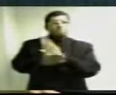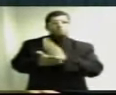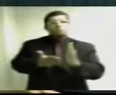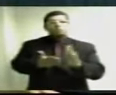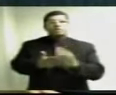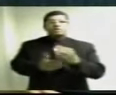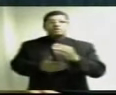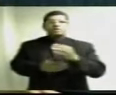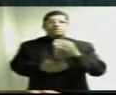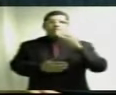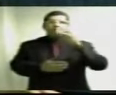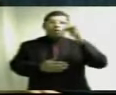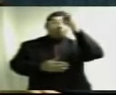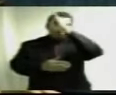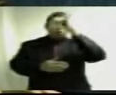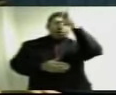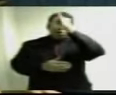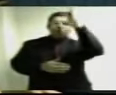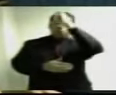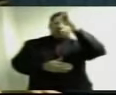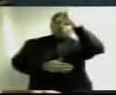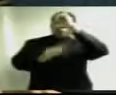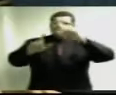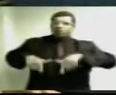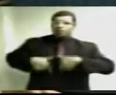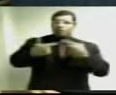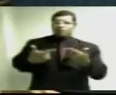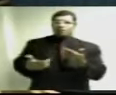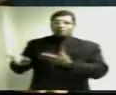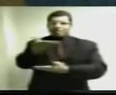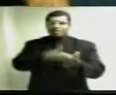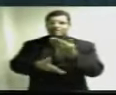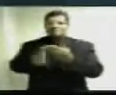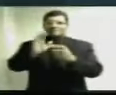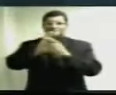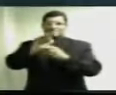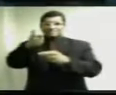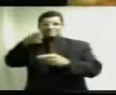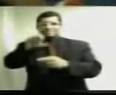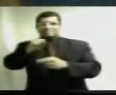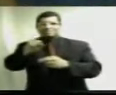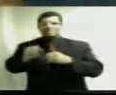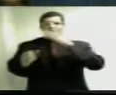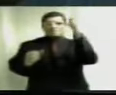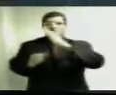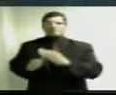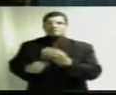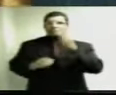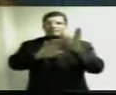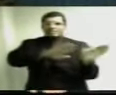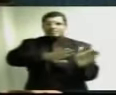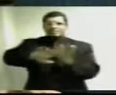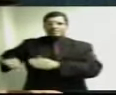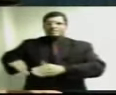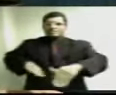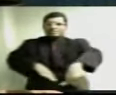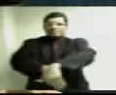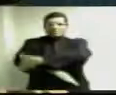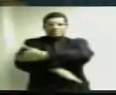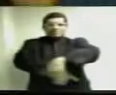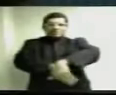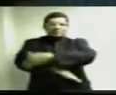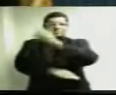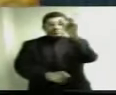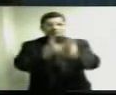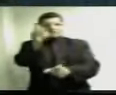de idiotas que aproveitam-se de 100 mil brasileiros que saem às ruas